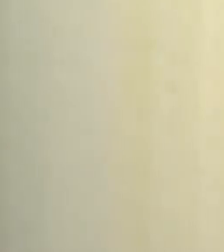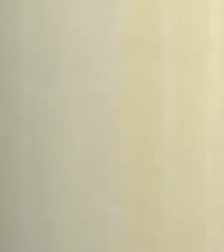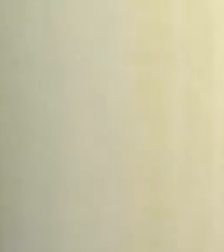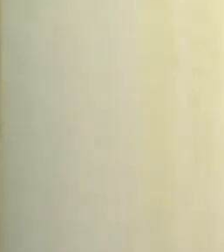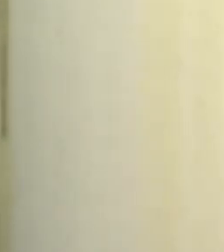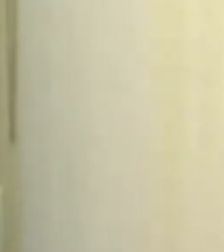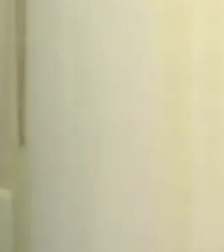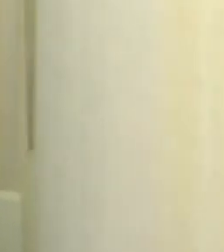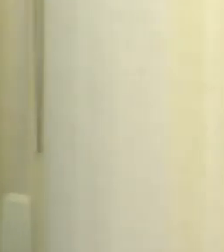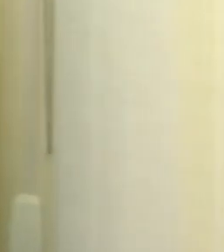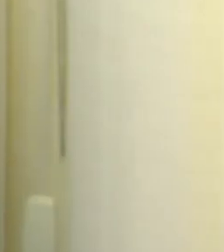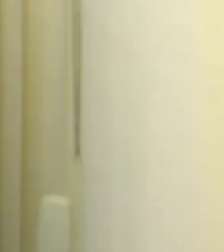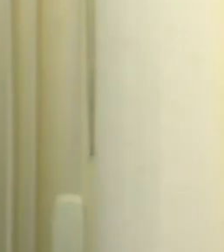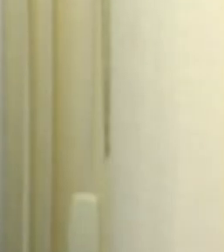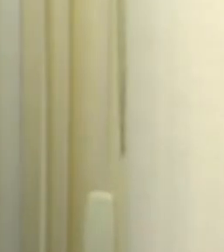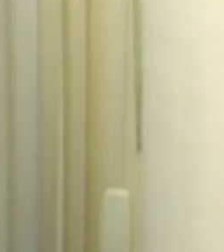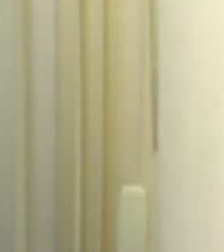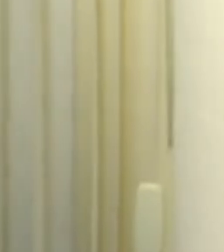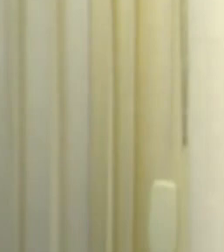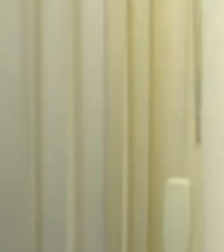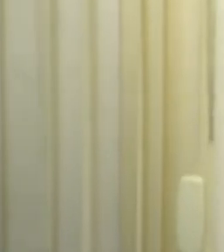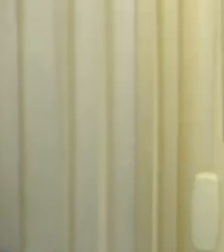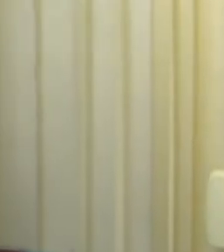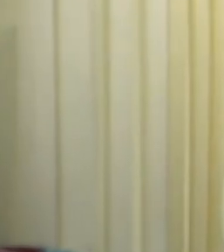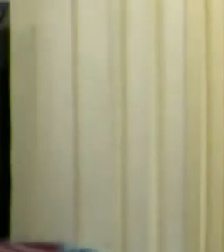de amor e de esperança,